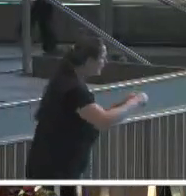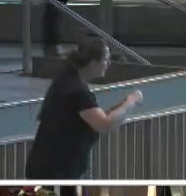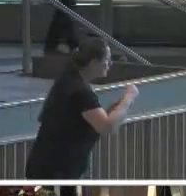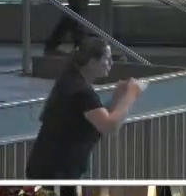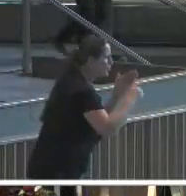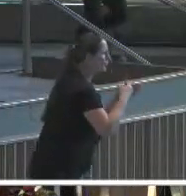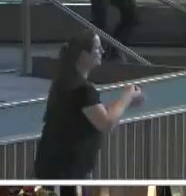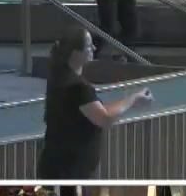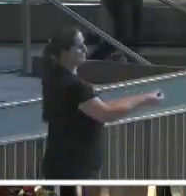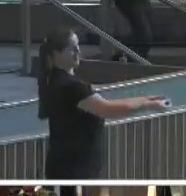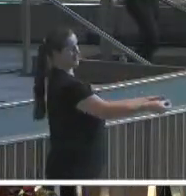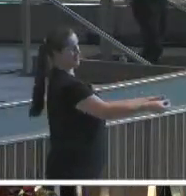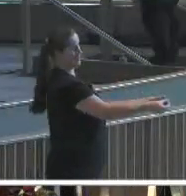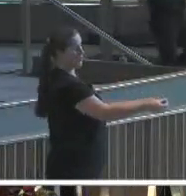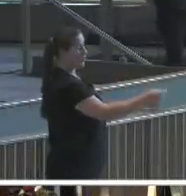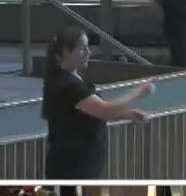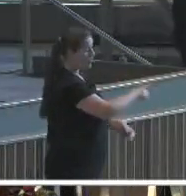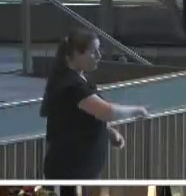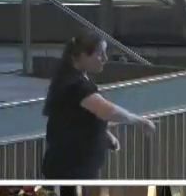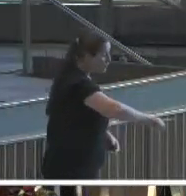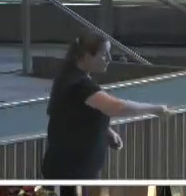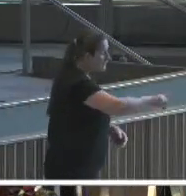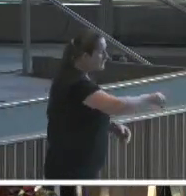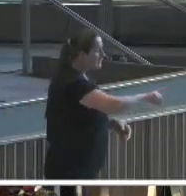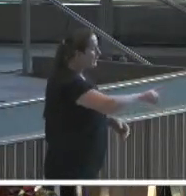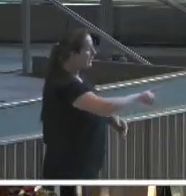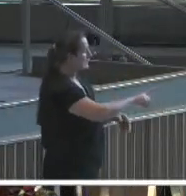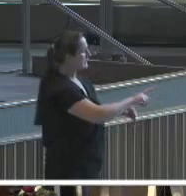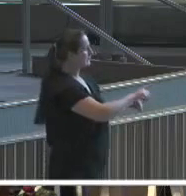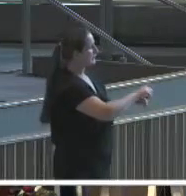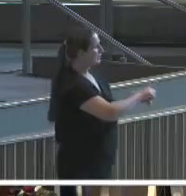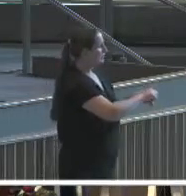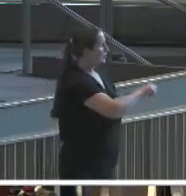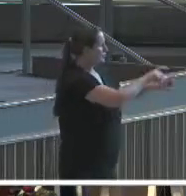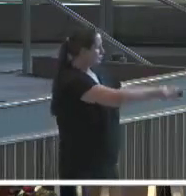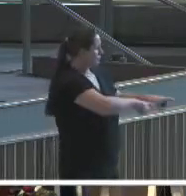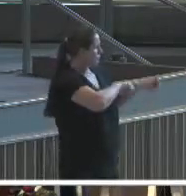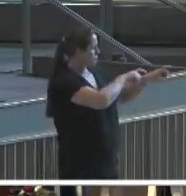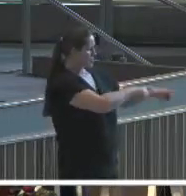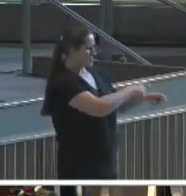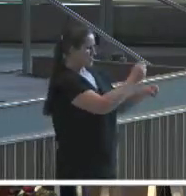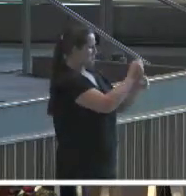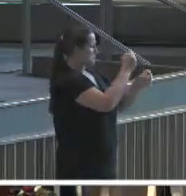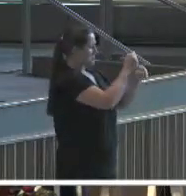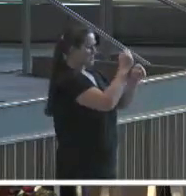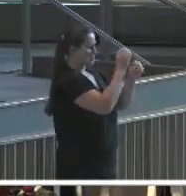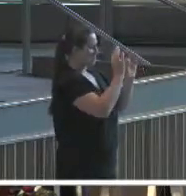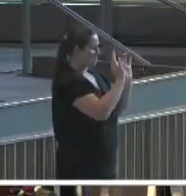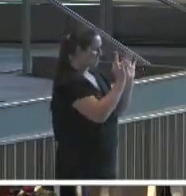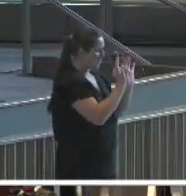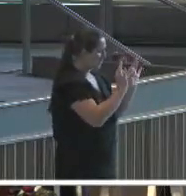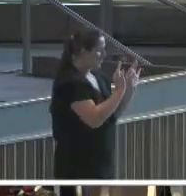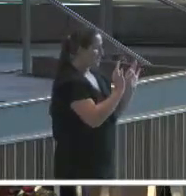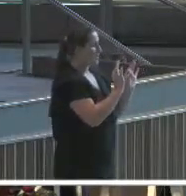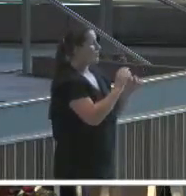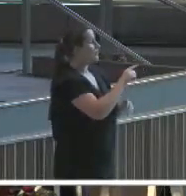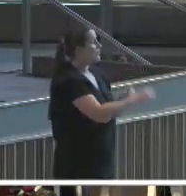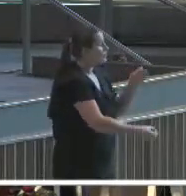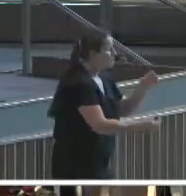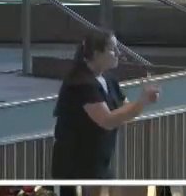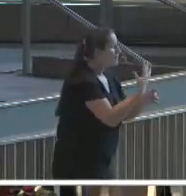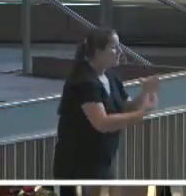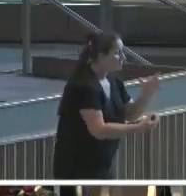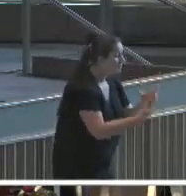vocês. Vocês vão morar em fazendas que vocês não construíram. Vocês vão plantar